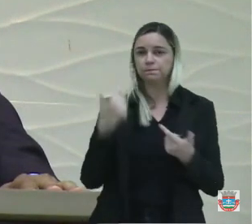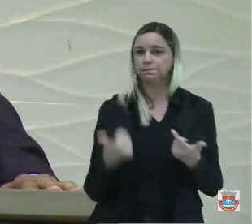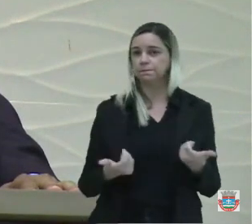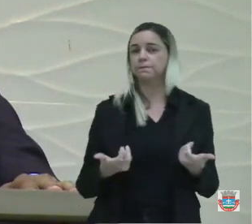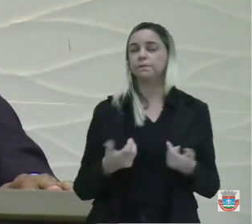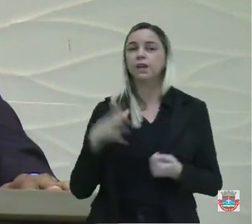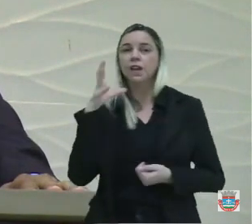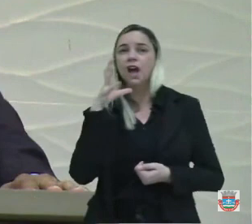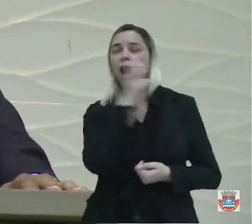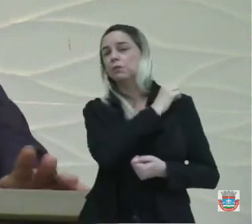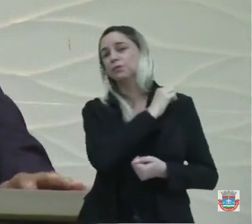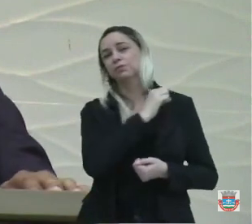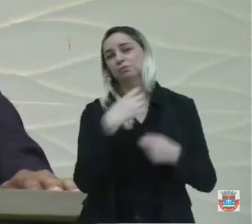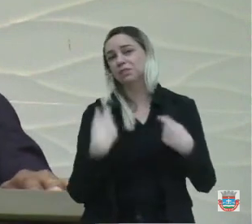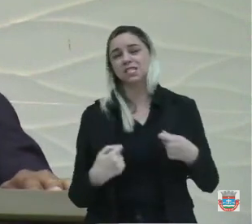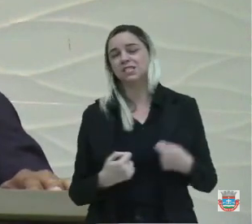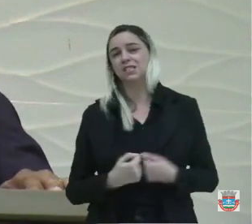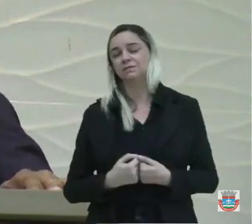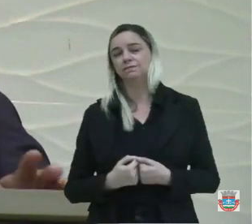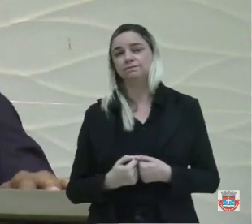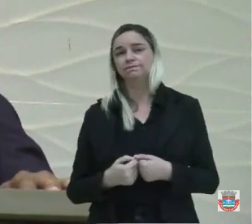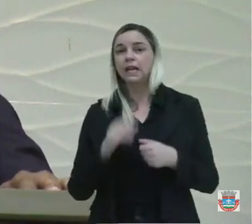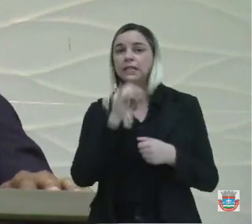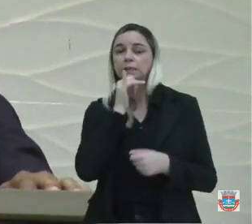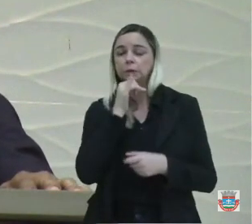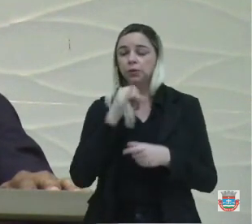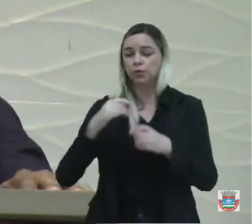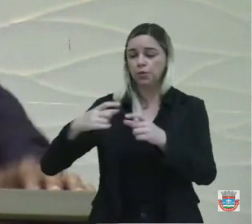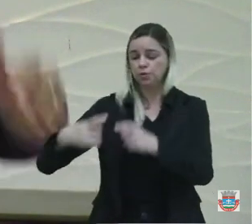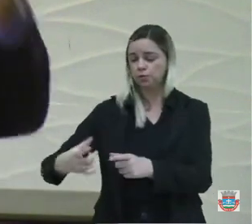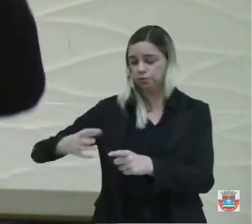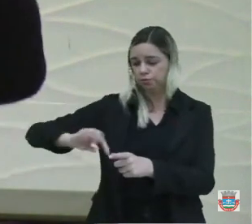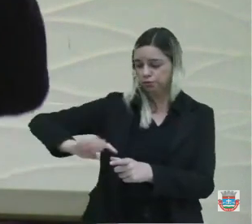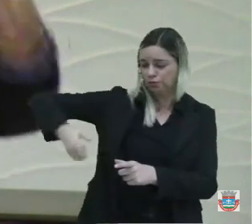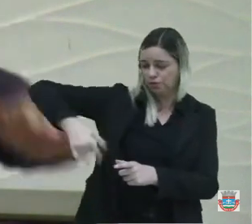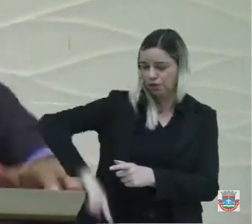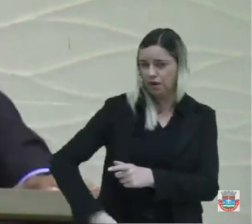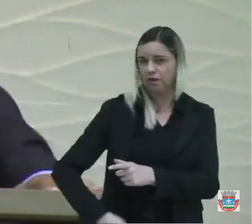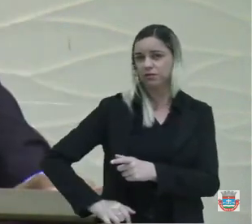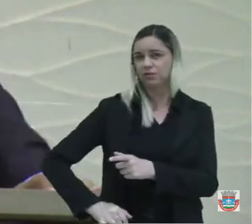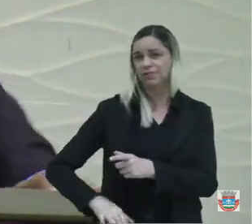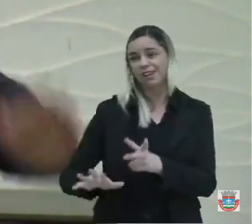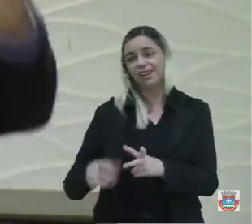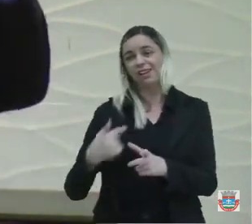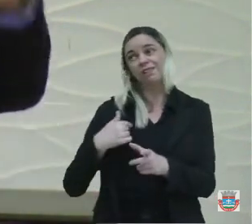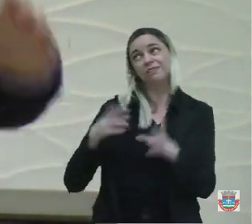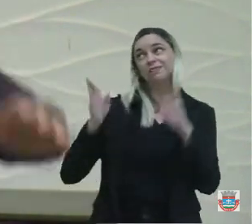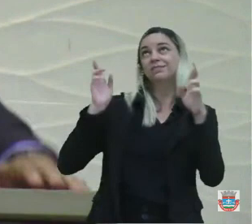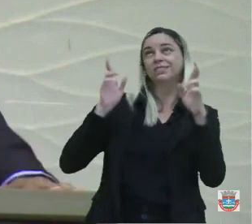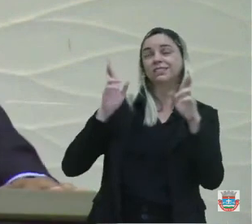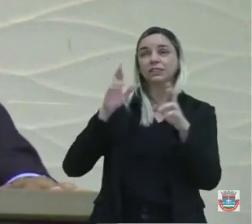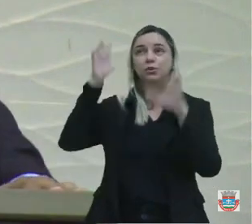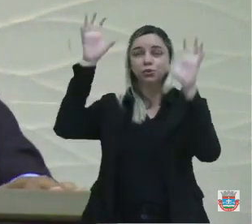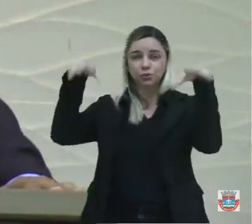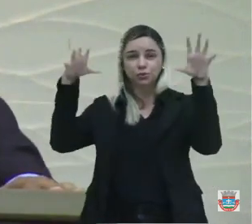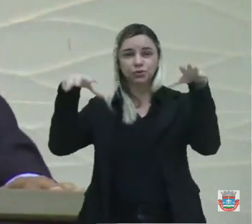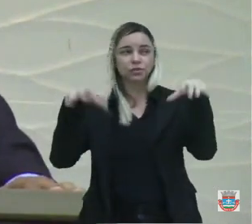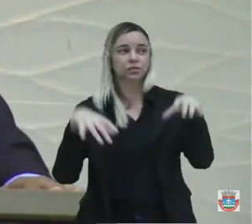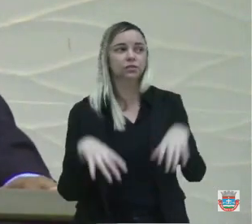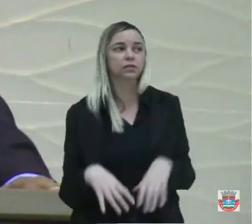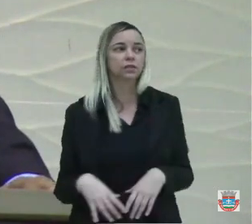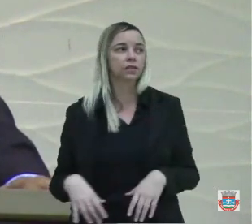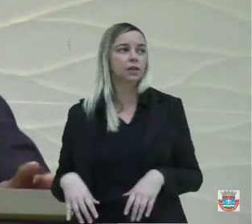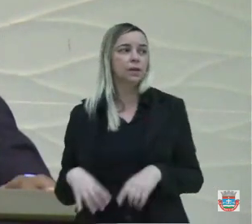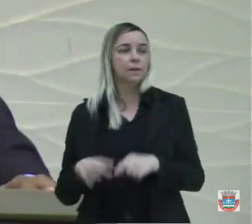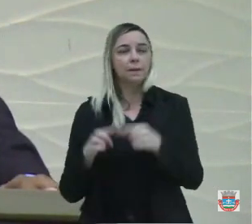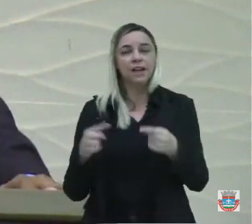de urgência, é sobre os buracos. Eu sei que choveu, Deus quiser vai chover hoje, né, que tá bonito, mas